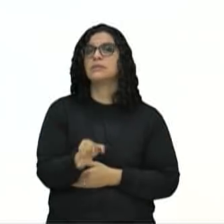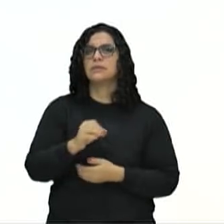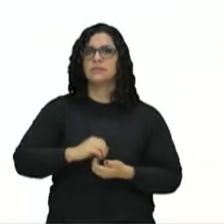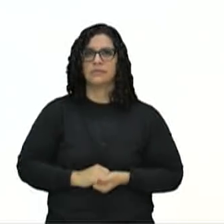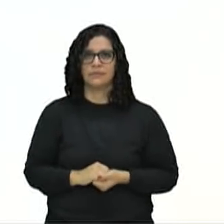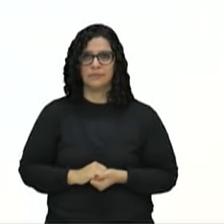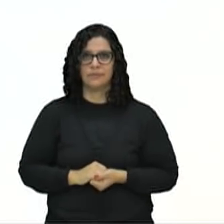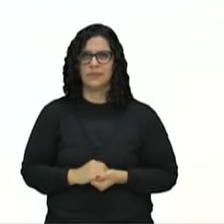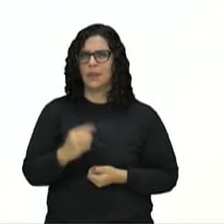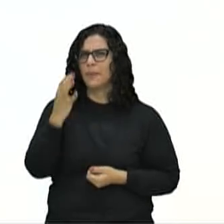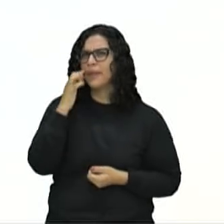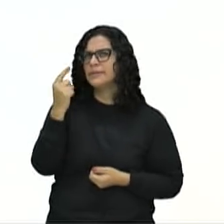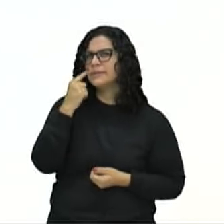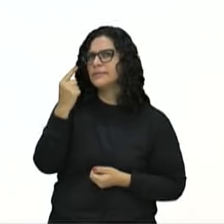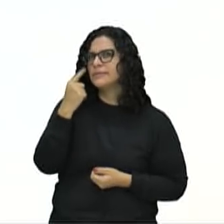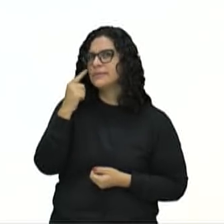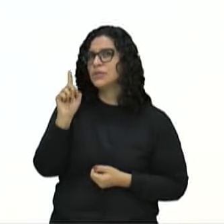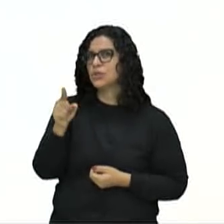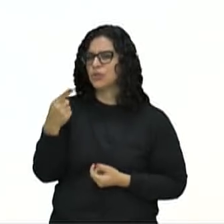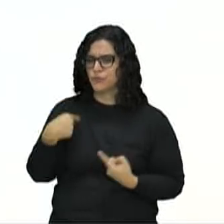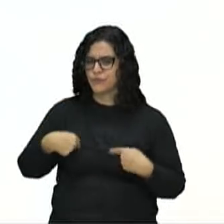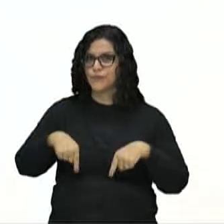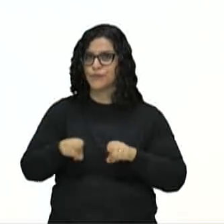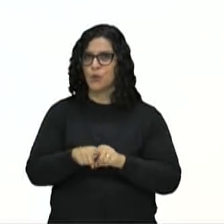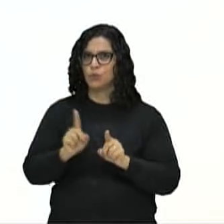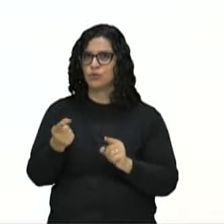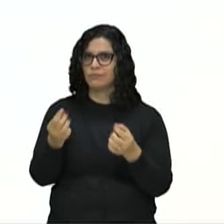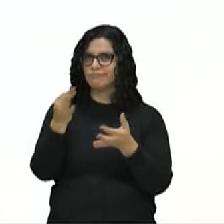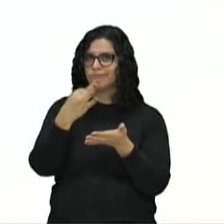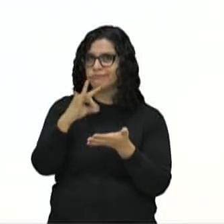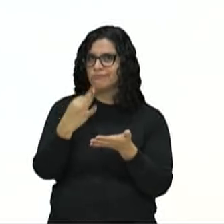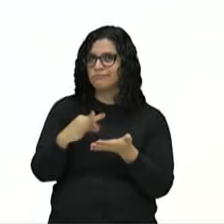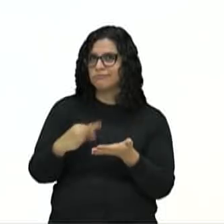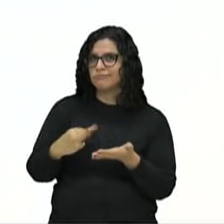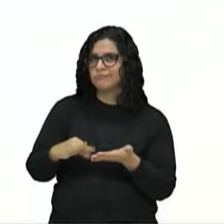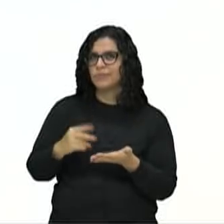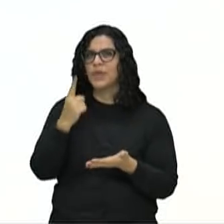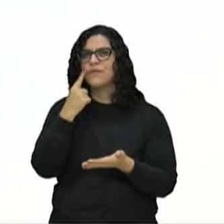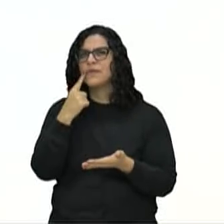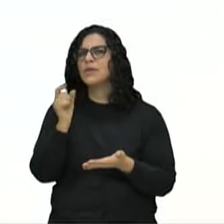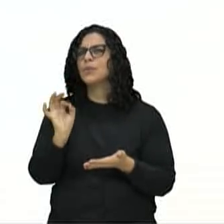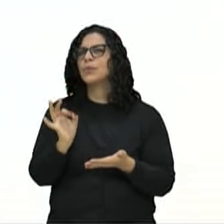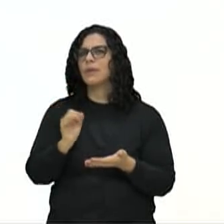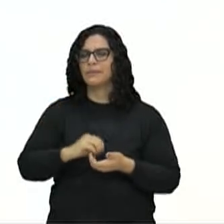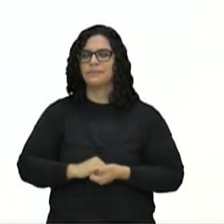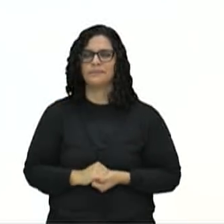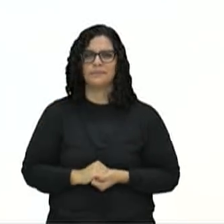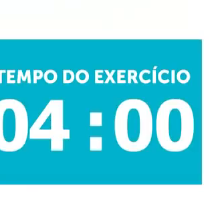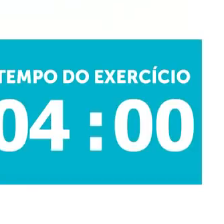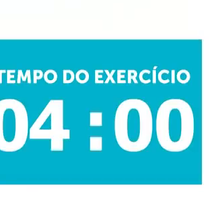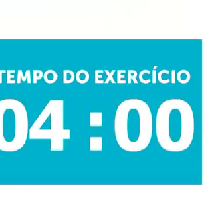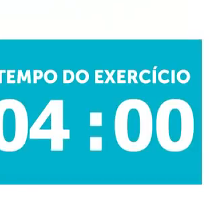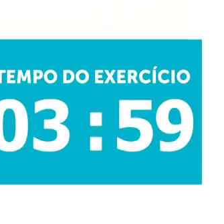correta? Pense um pouquinho, já retornamos aqui para ver a correção.